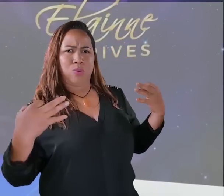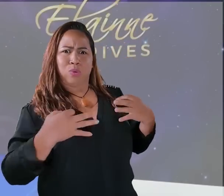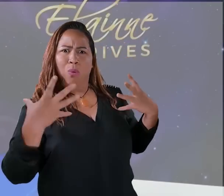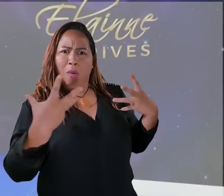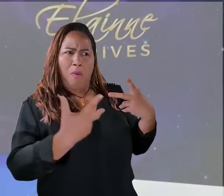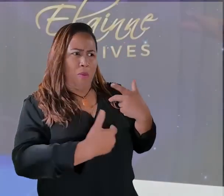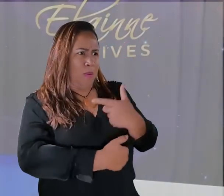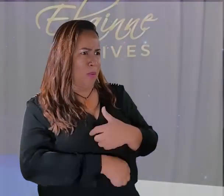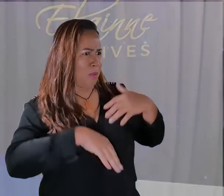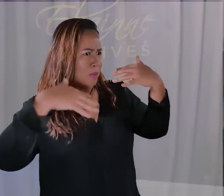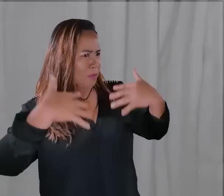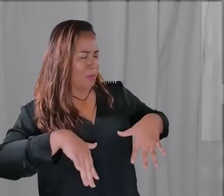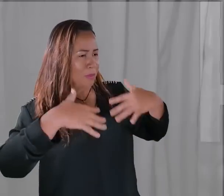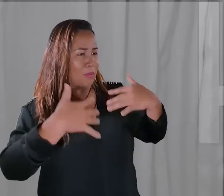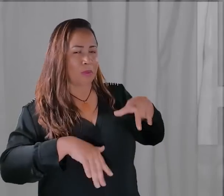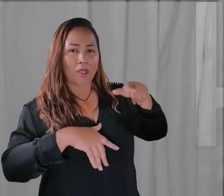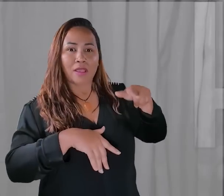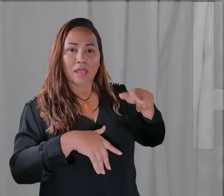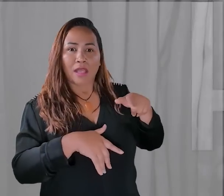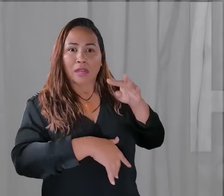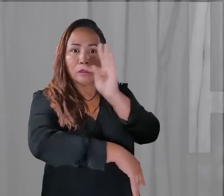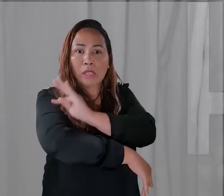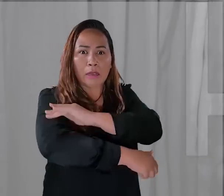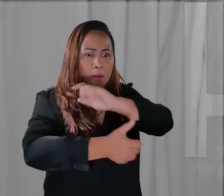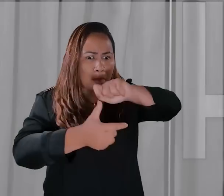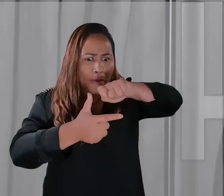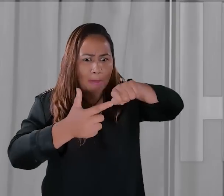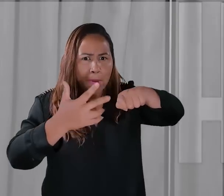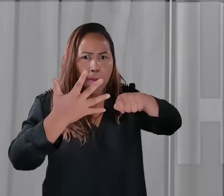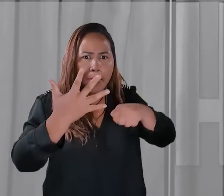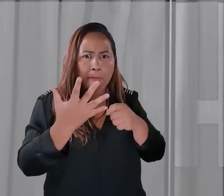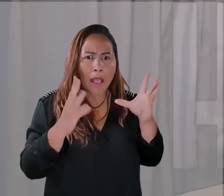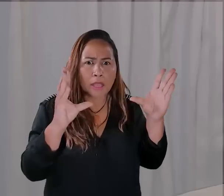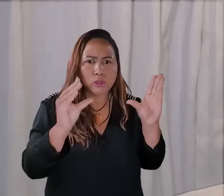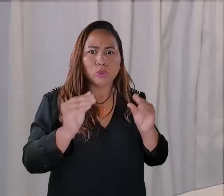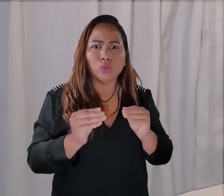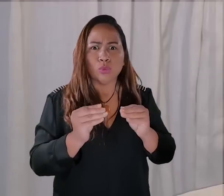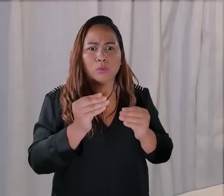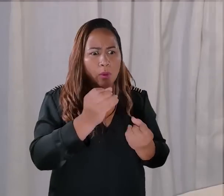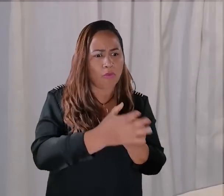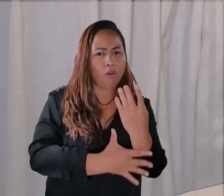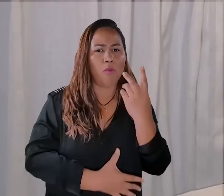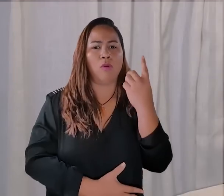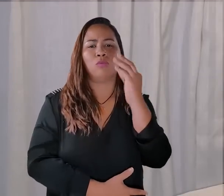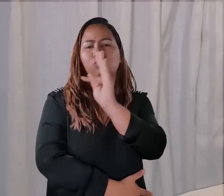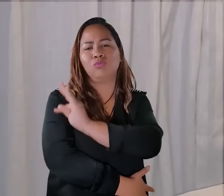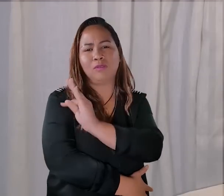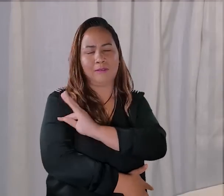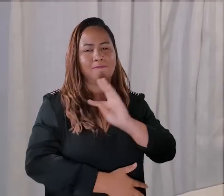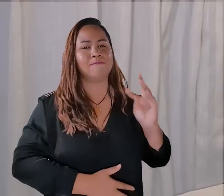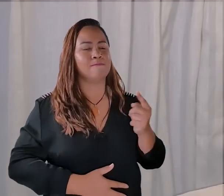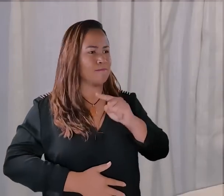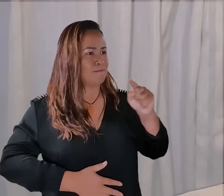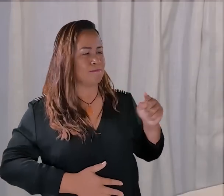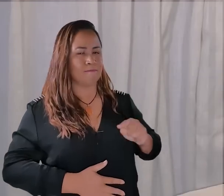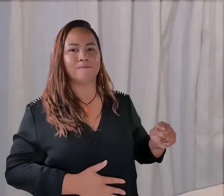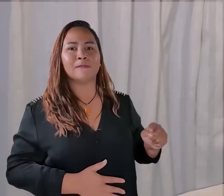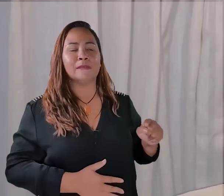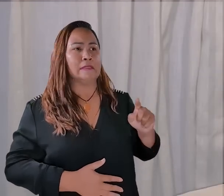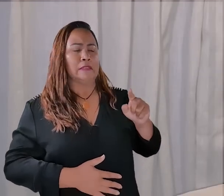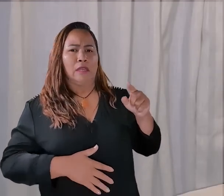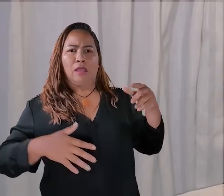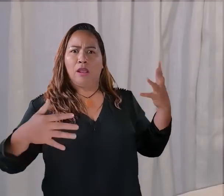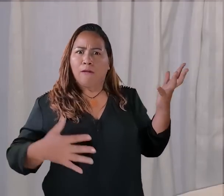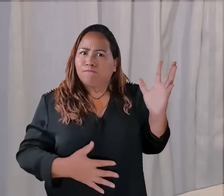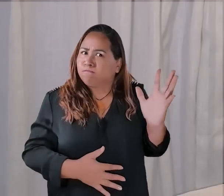muito mais tempo fazendo, e uma técnica incrível e tão especial e tão direta e rápido, né. Era uma